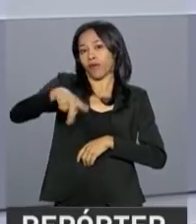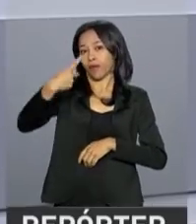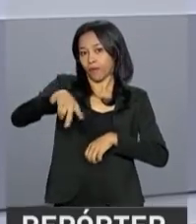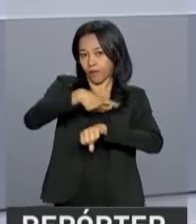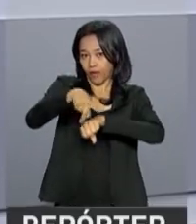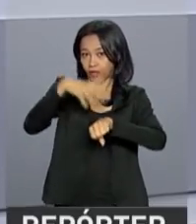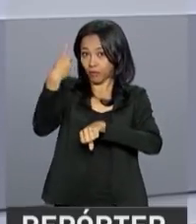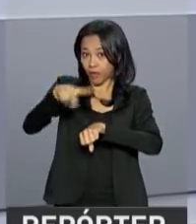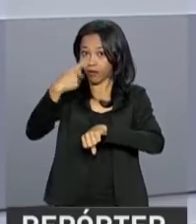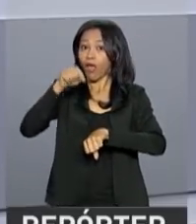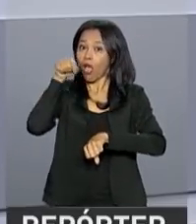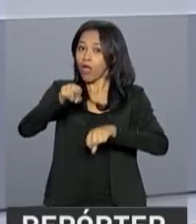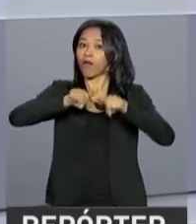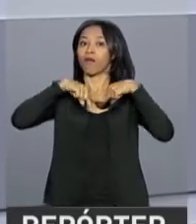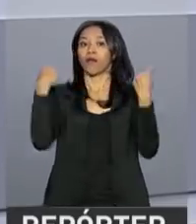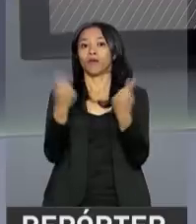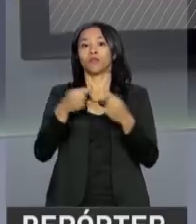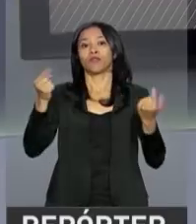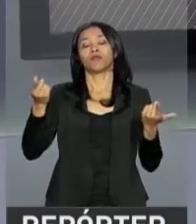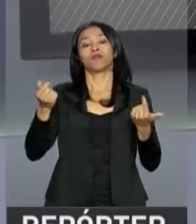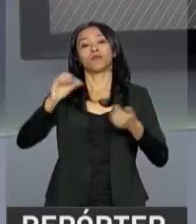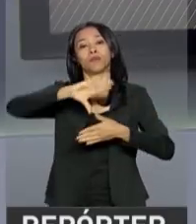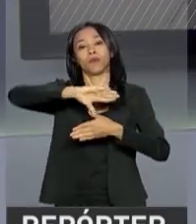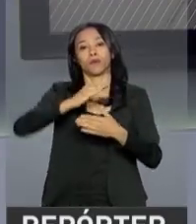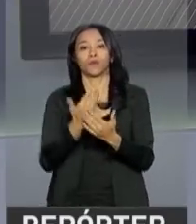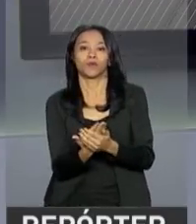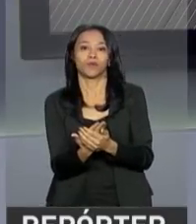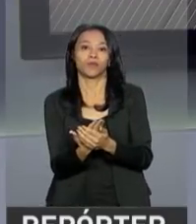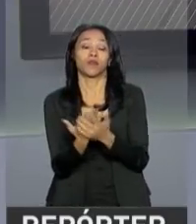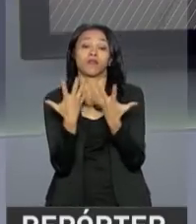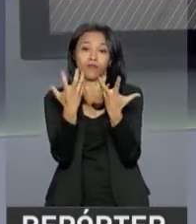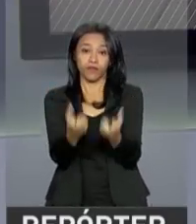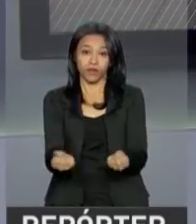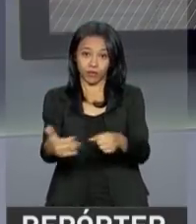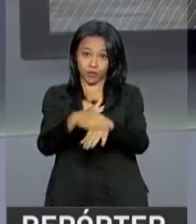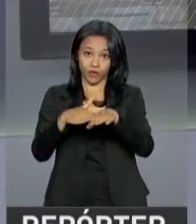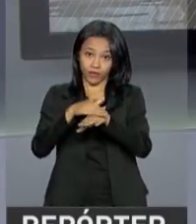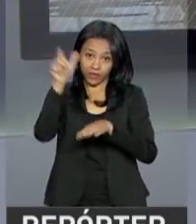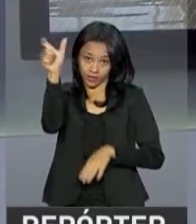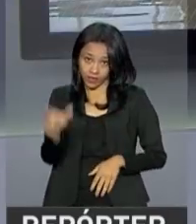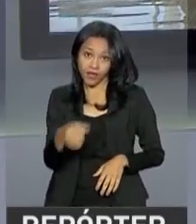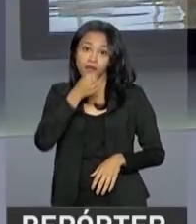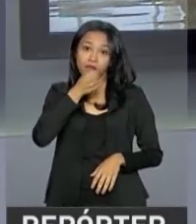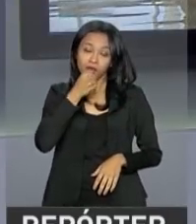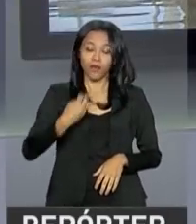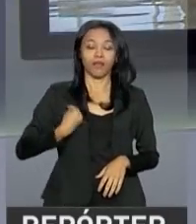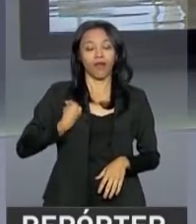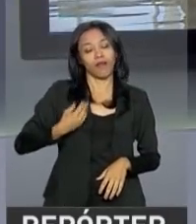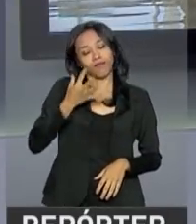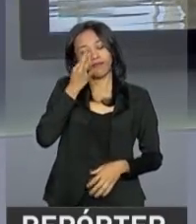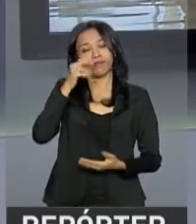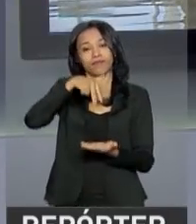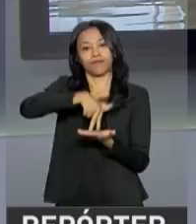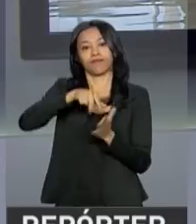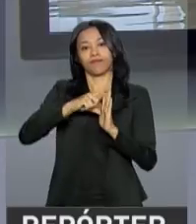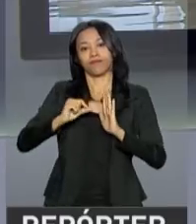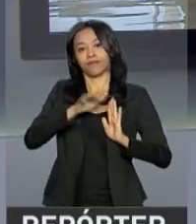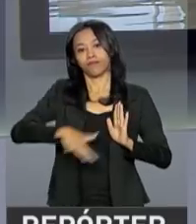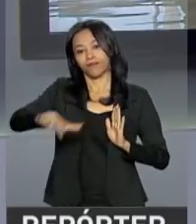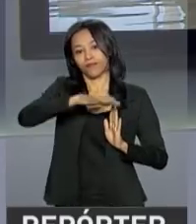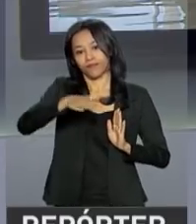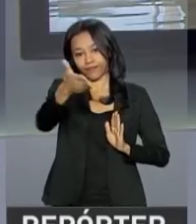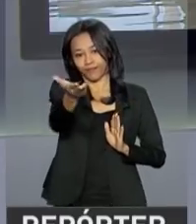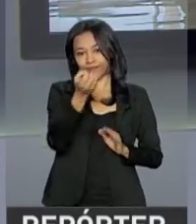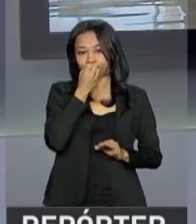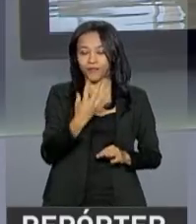de cúpula do mercosul vamos então conversar com o repórter nem pereira que está no palácio do planalto olá nem bom dia pra